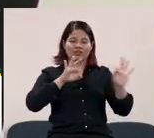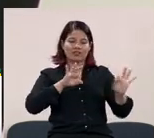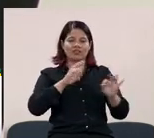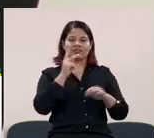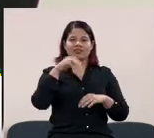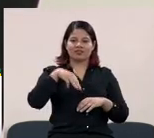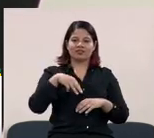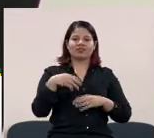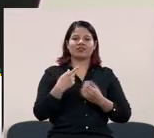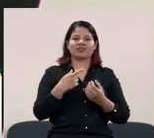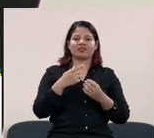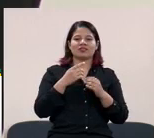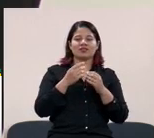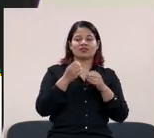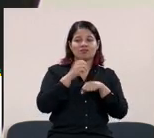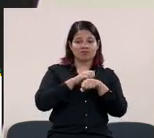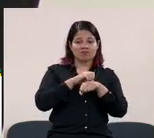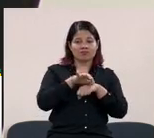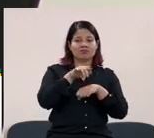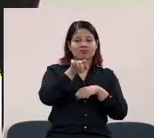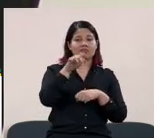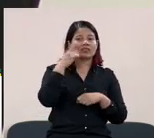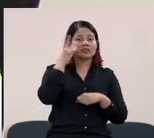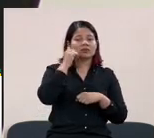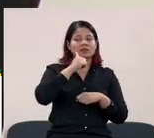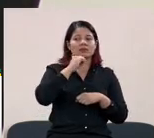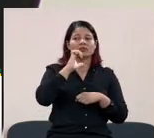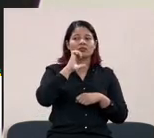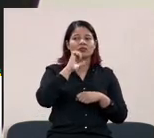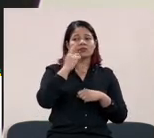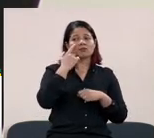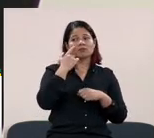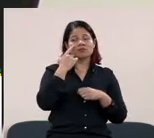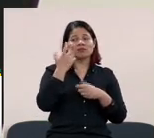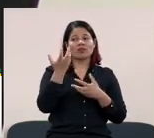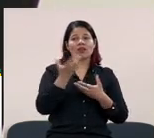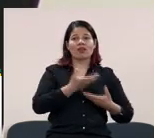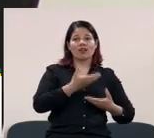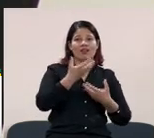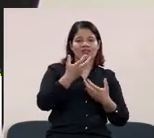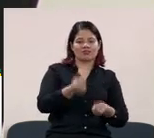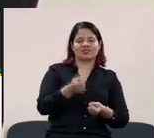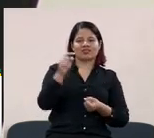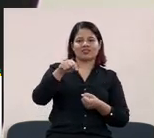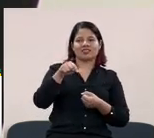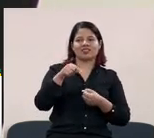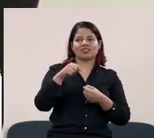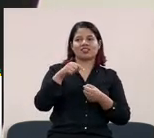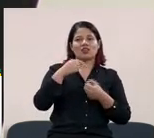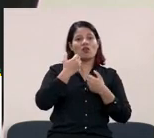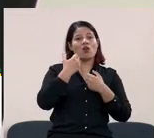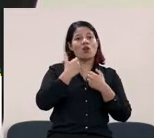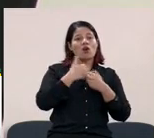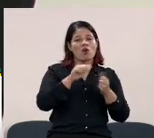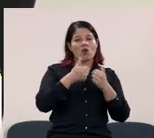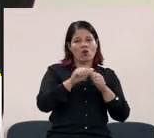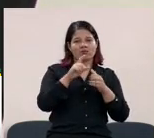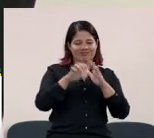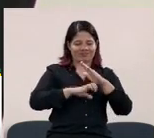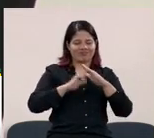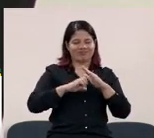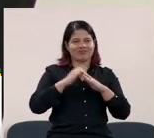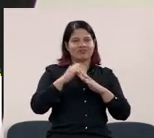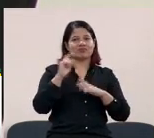desse projeto, que pudéssemos receber aqui as empresas de ônibus intermunicipais, para que pudéssemos